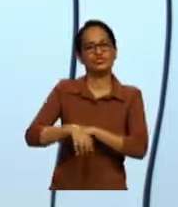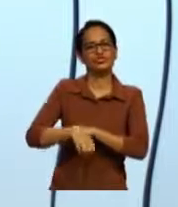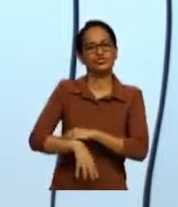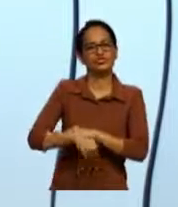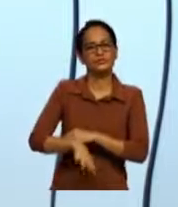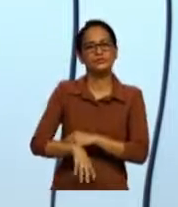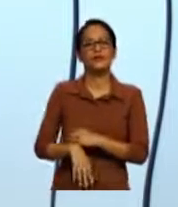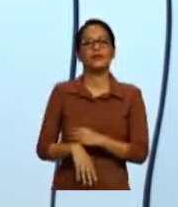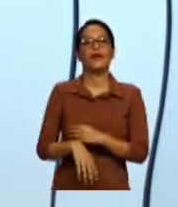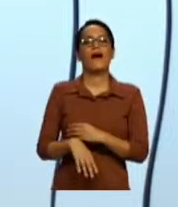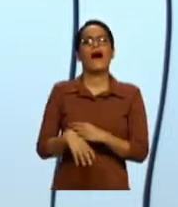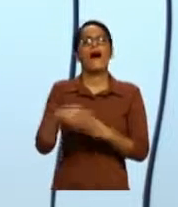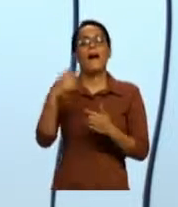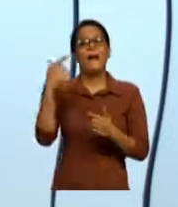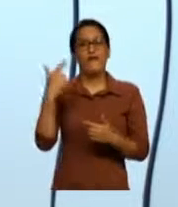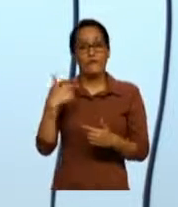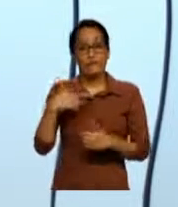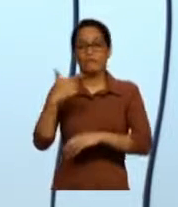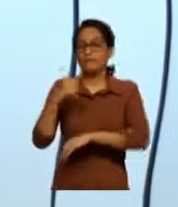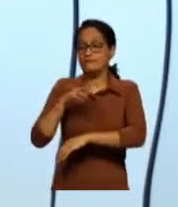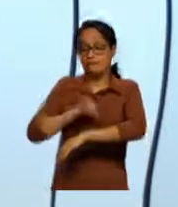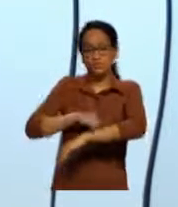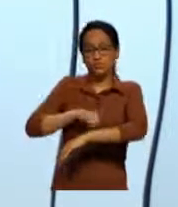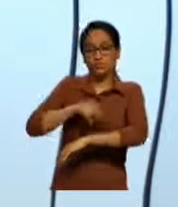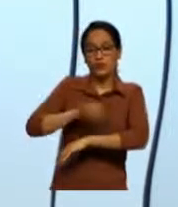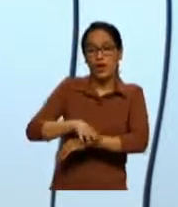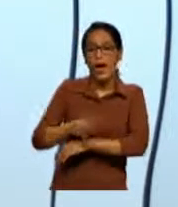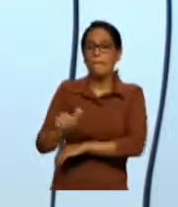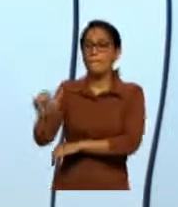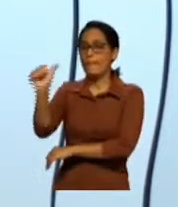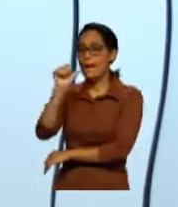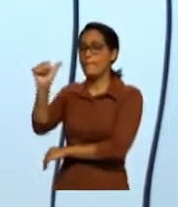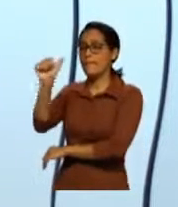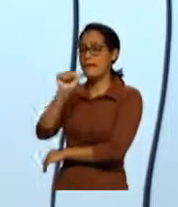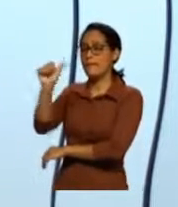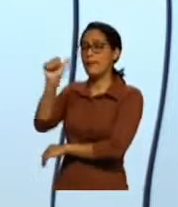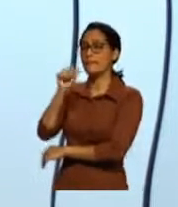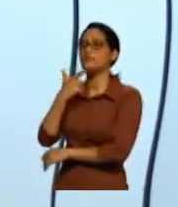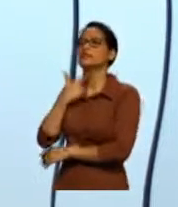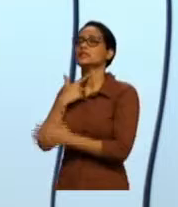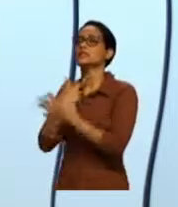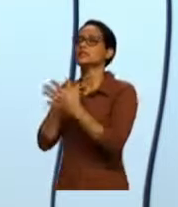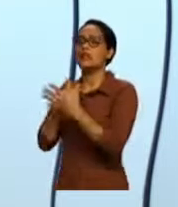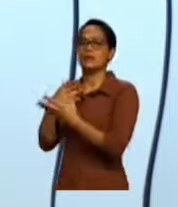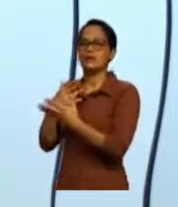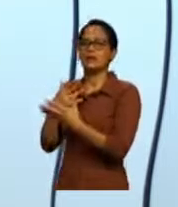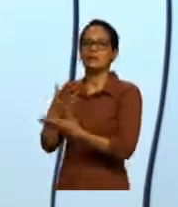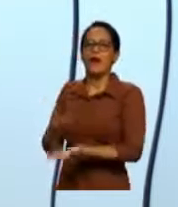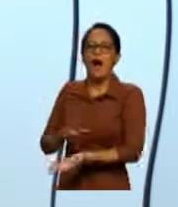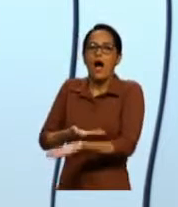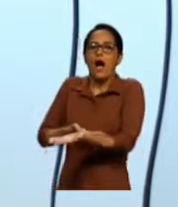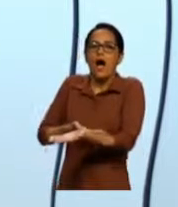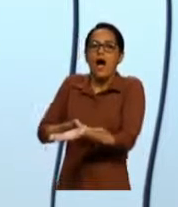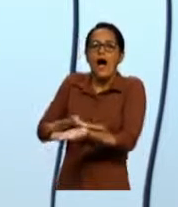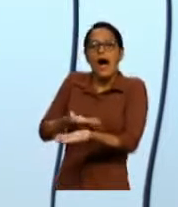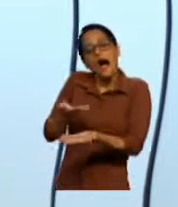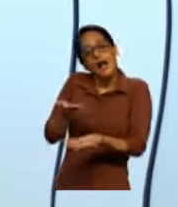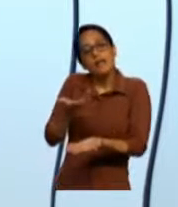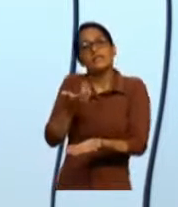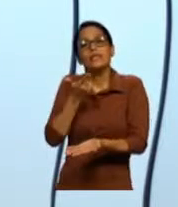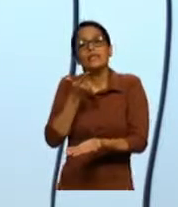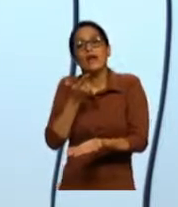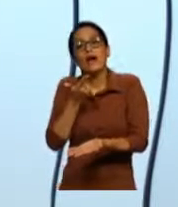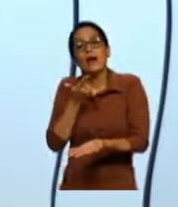mais, vai excretar mais, vai ingerir mais líquido e com isso a glicose ela vai sair na nossa